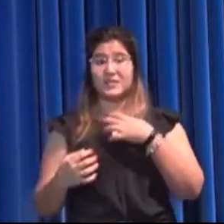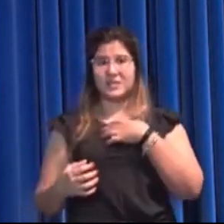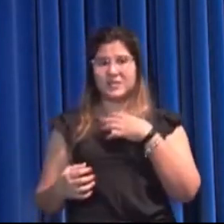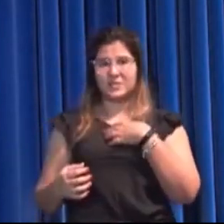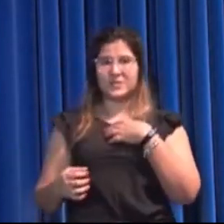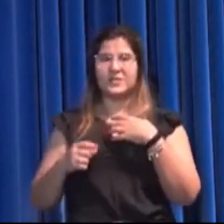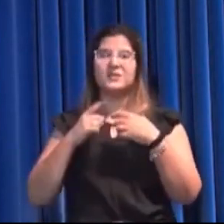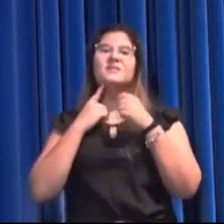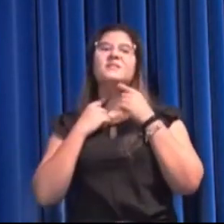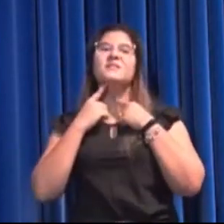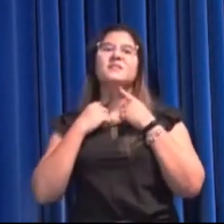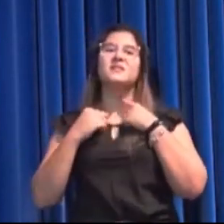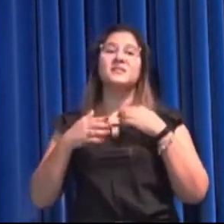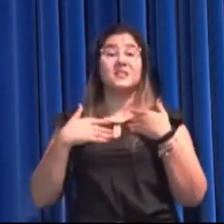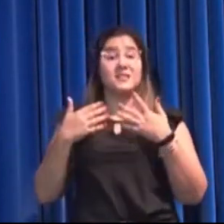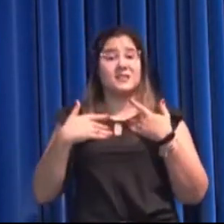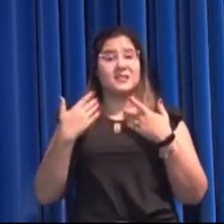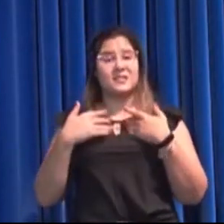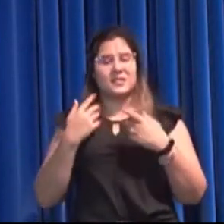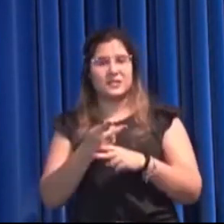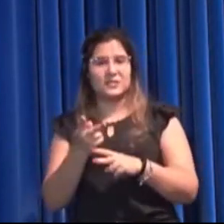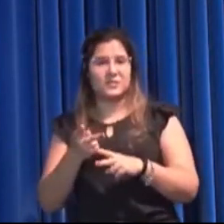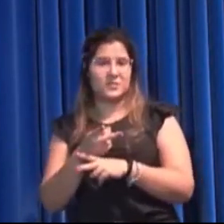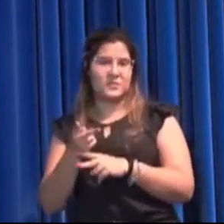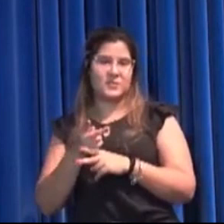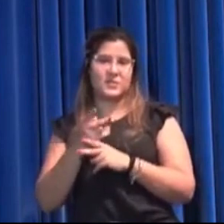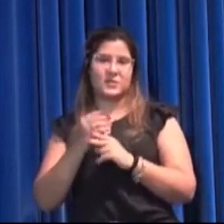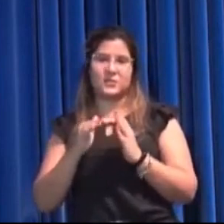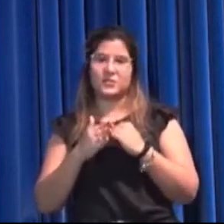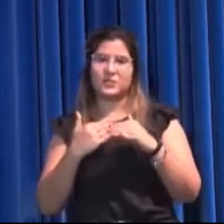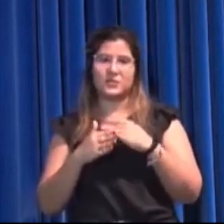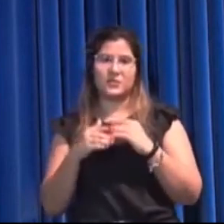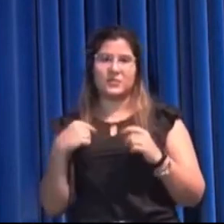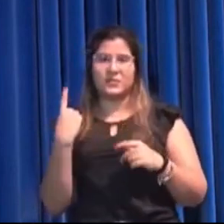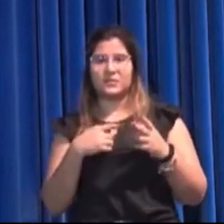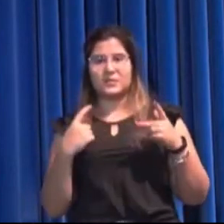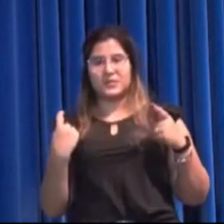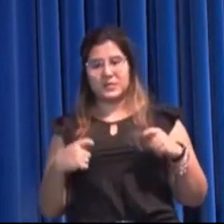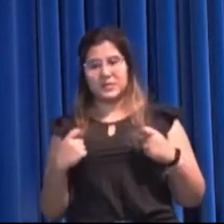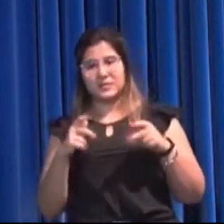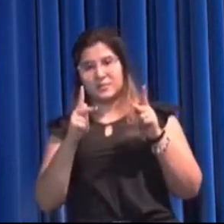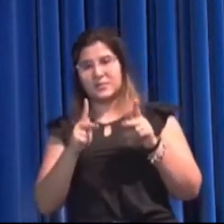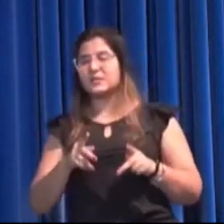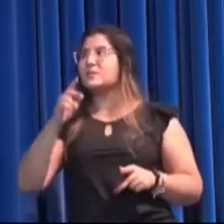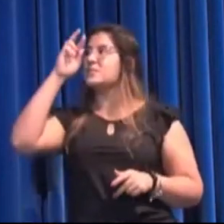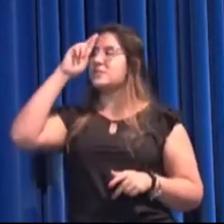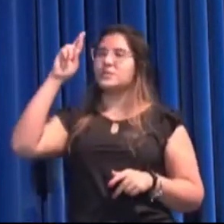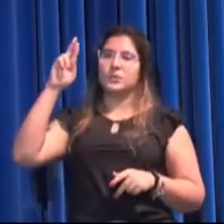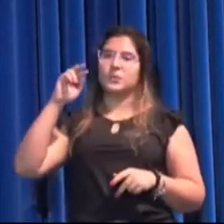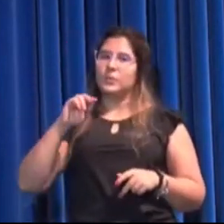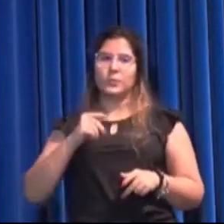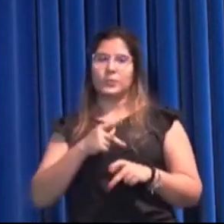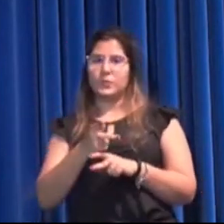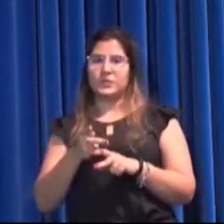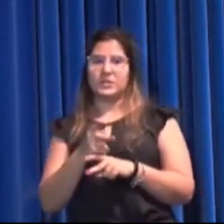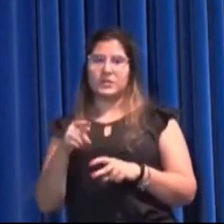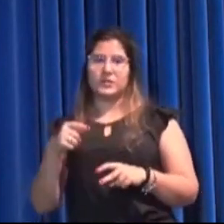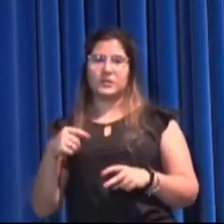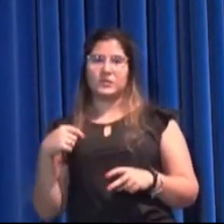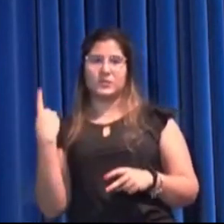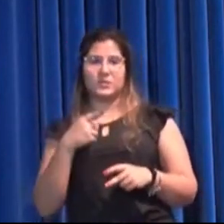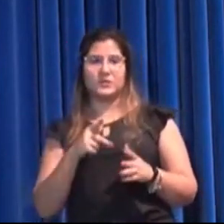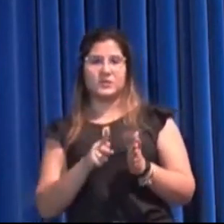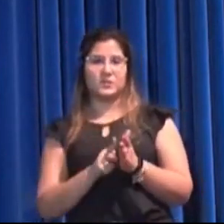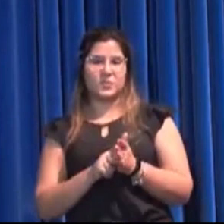de se alegrar e de buscar tudo aquilo que a gente necessita diante do Senhor, não é buscar nas nossas